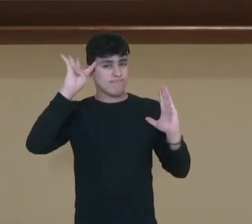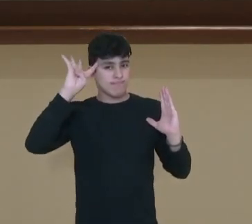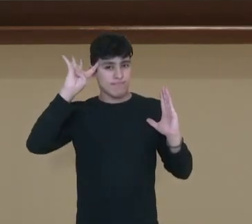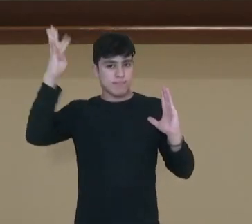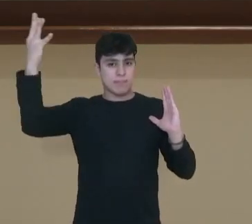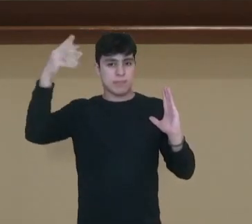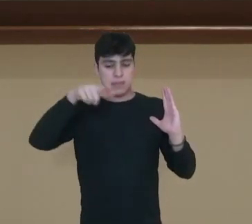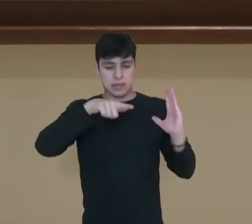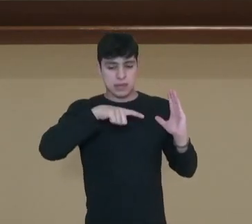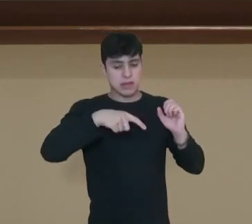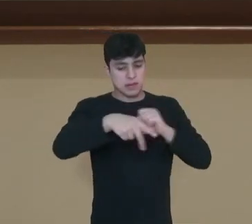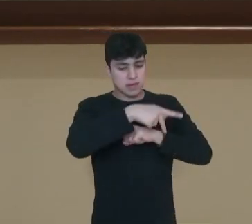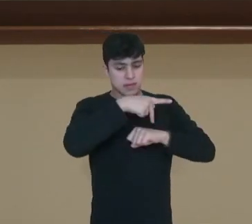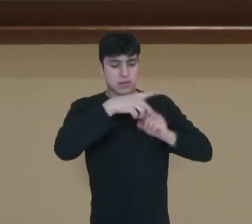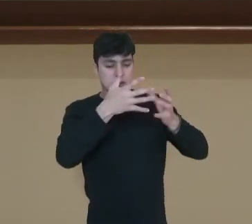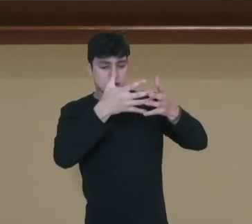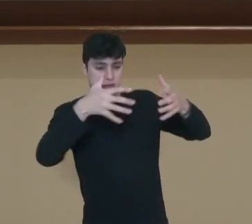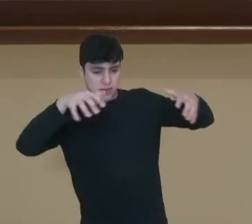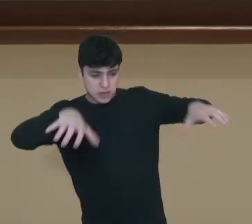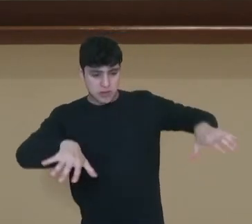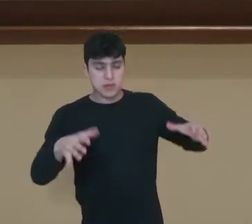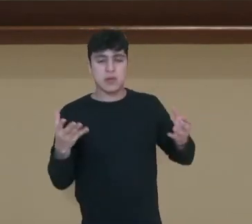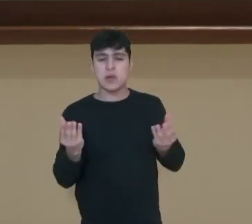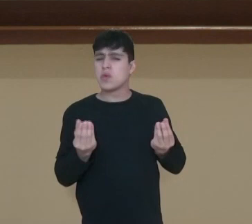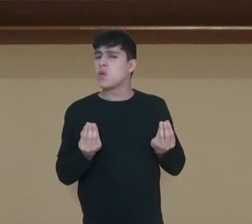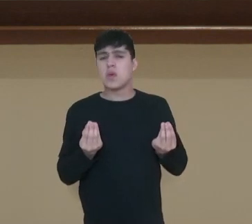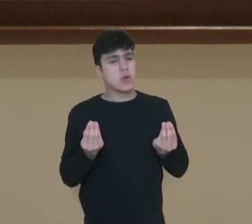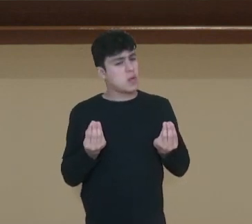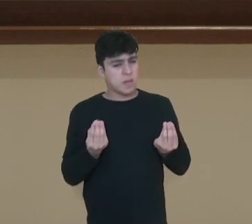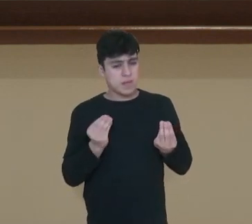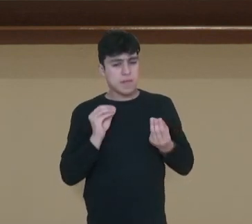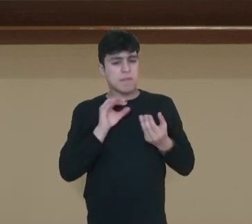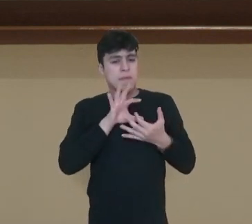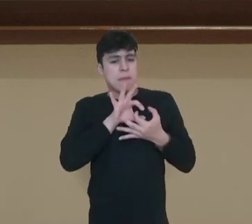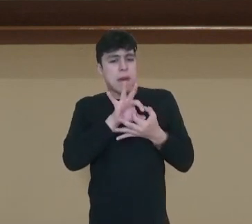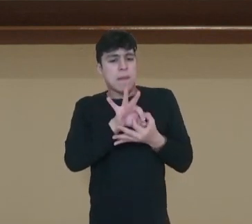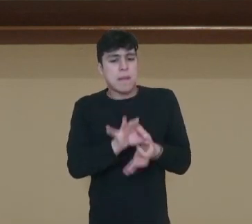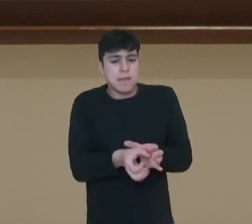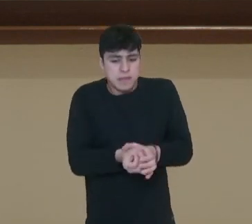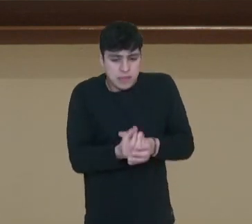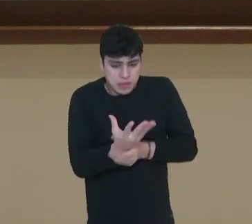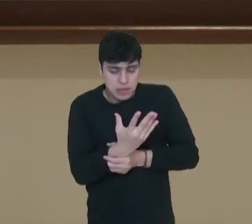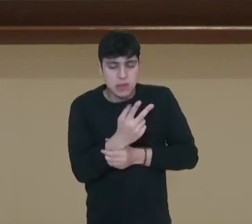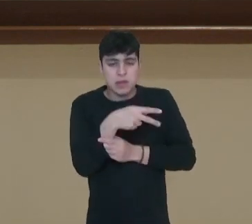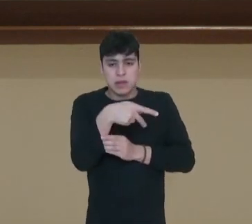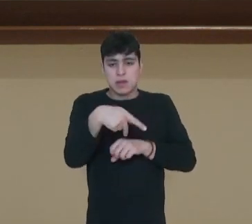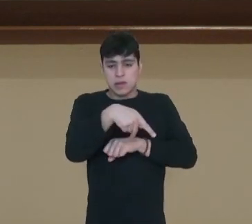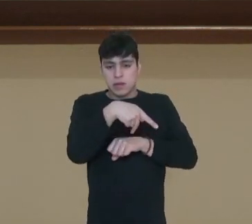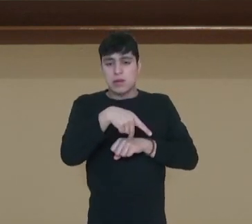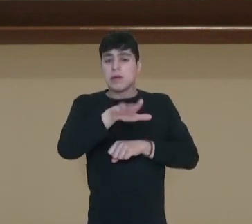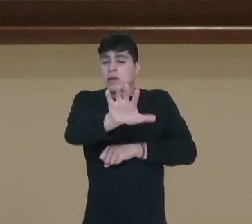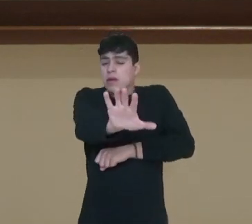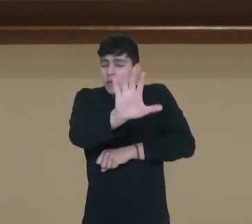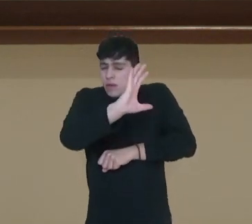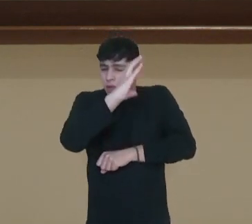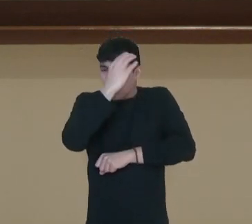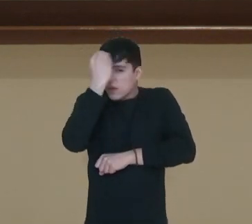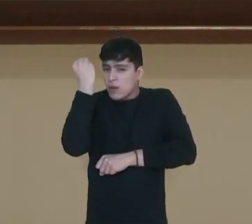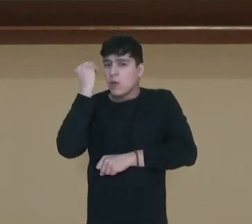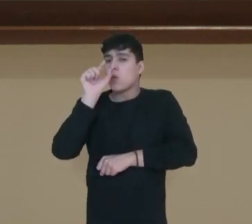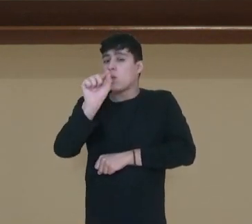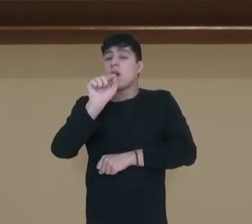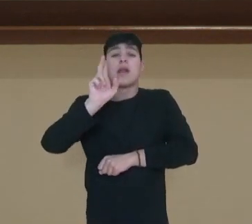de dois países. Como é que vai ser o contexto dessa formação desses dois países? Não esquecendo